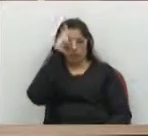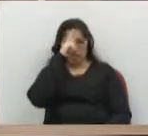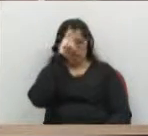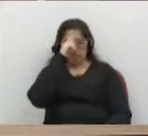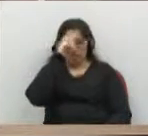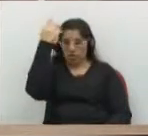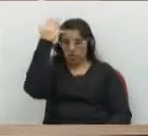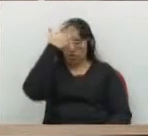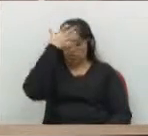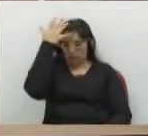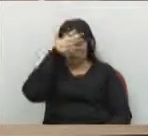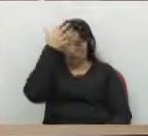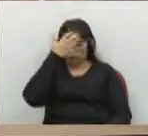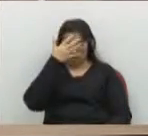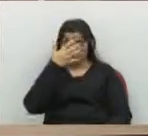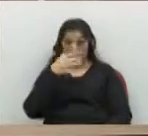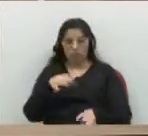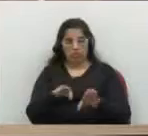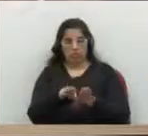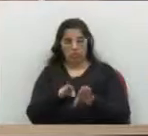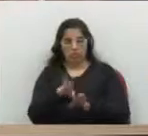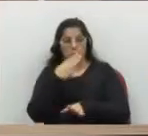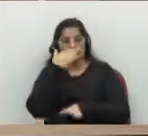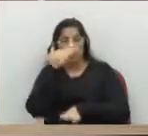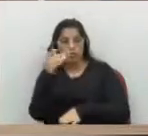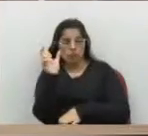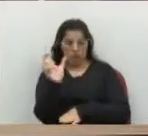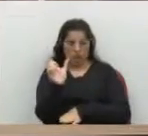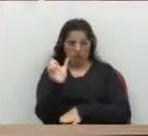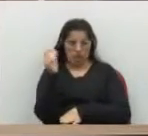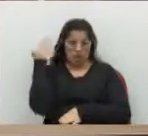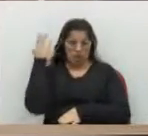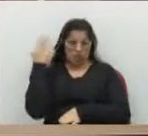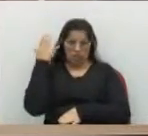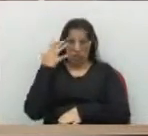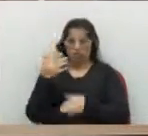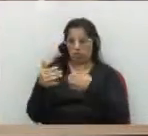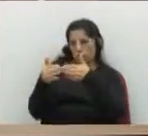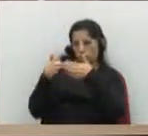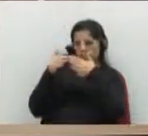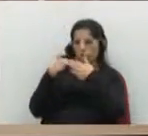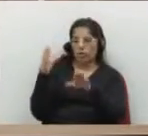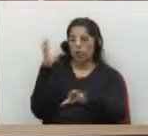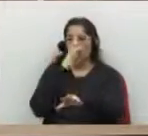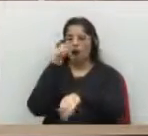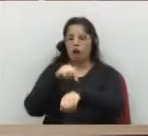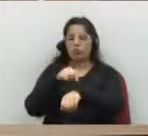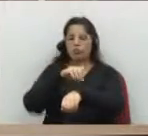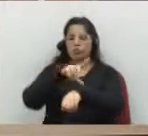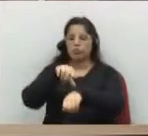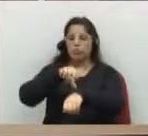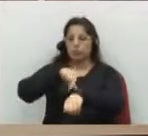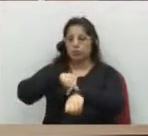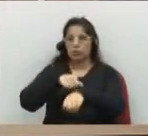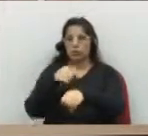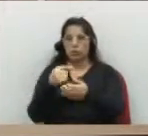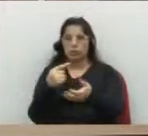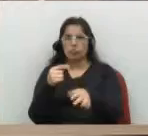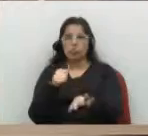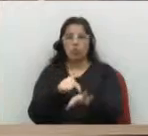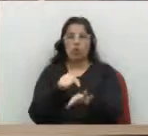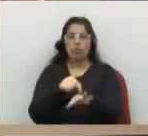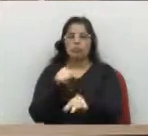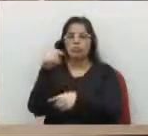pedir a gentileza dos dois vereadores, da rapidez na fala, visto que para encerrar o expediente faltam